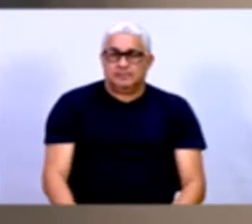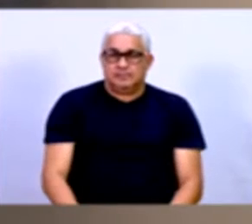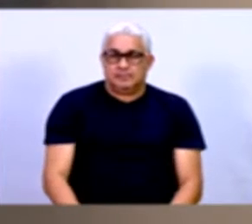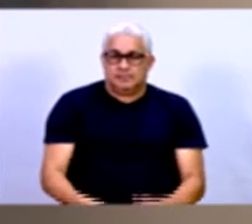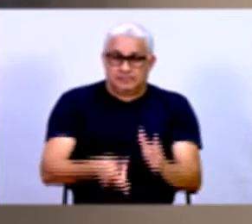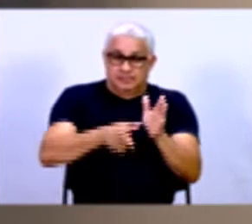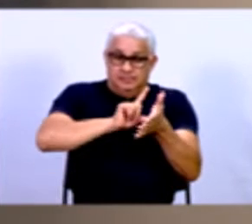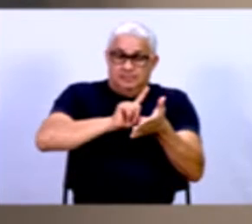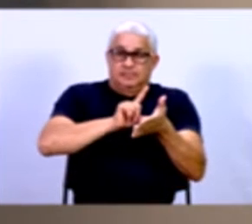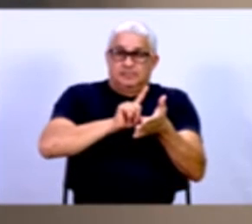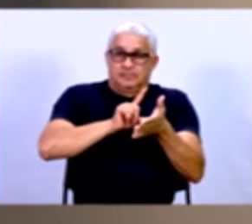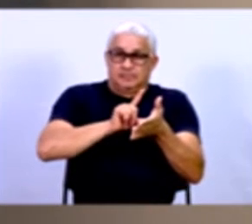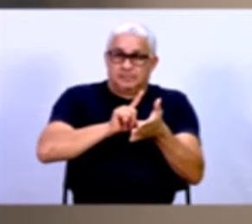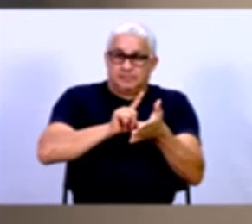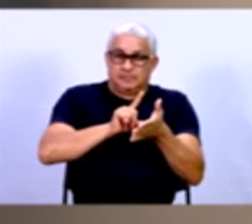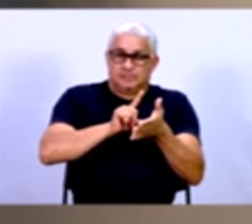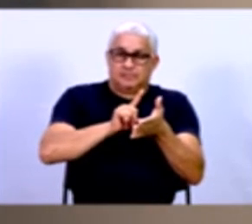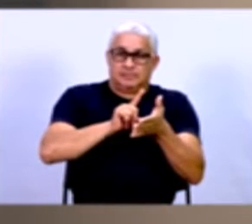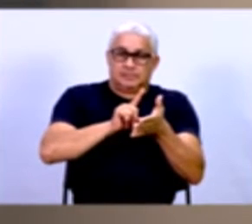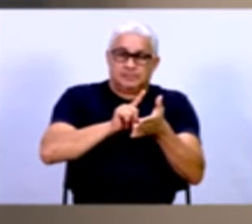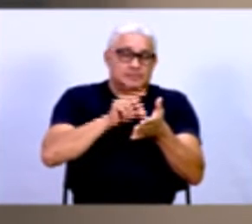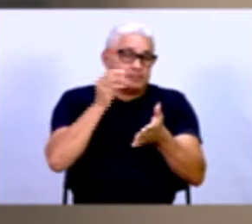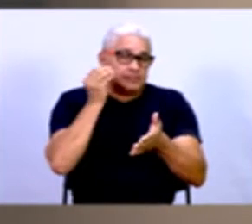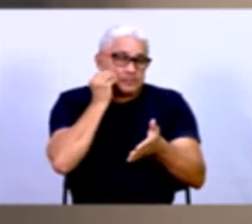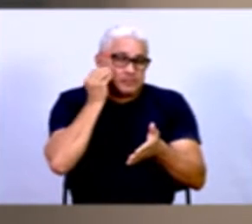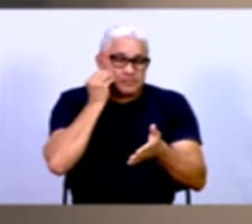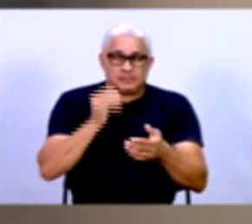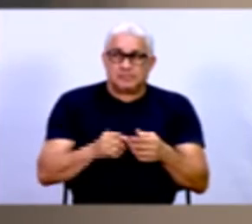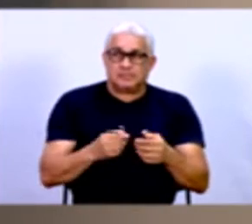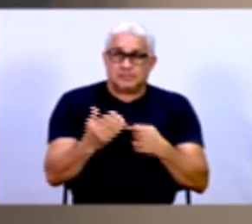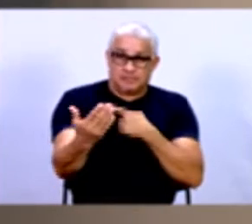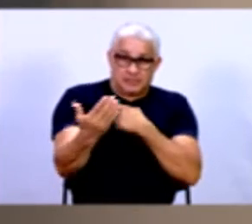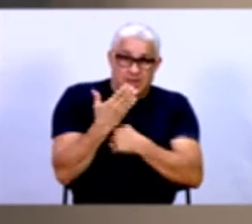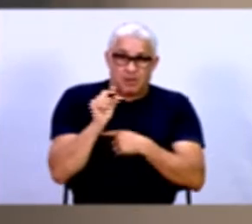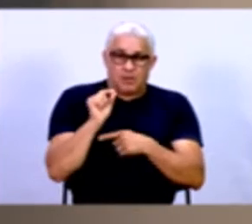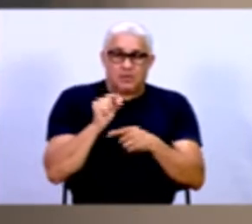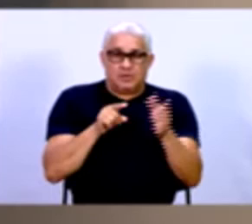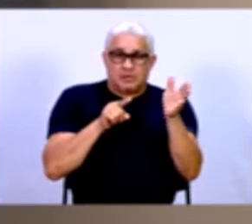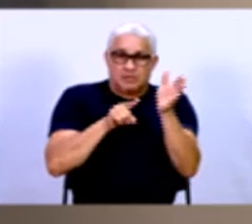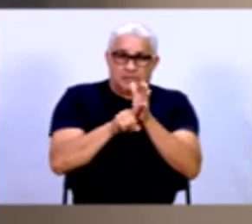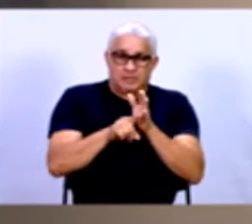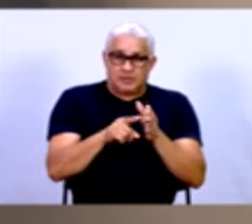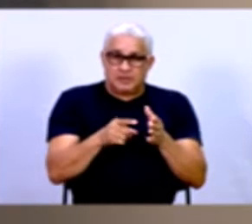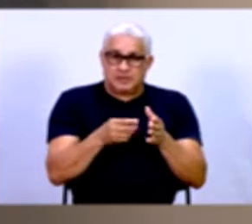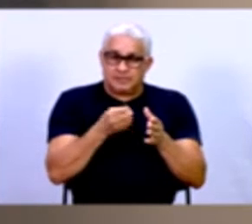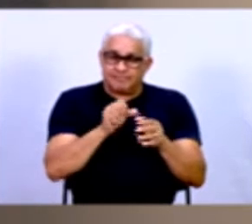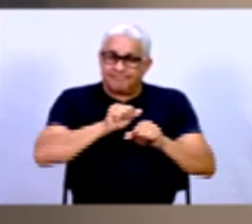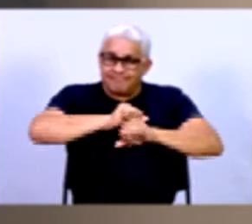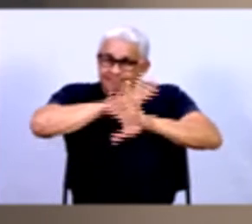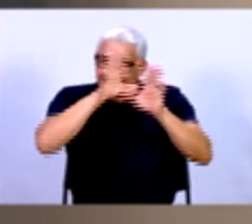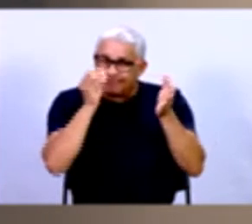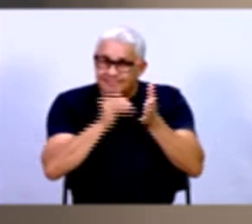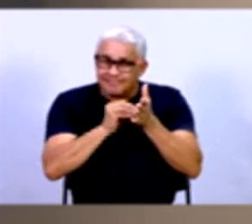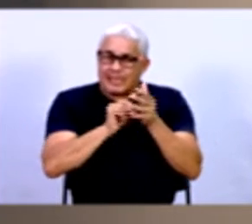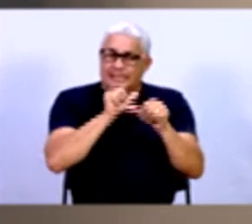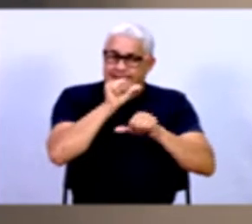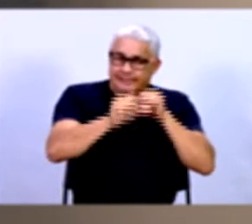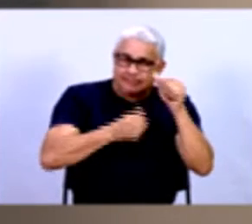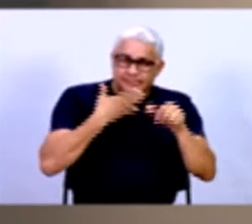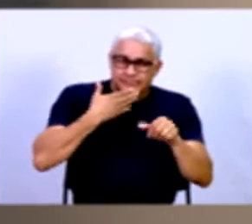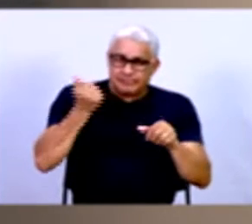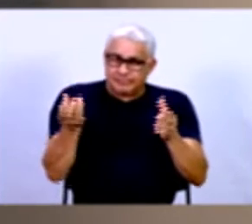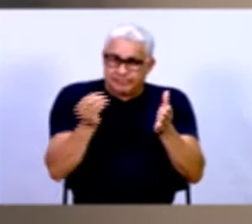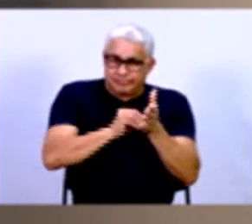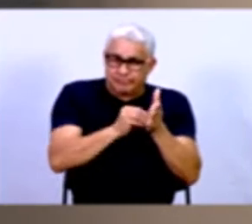pré-teste, ele funciona para isso. Ele ajuda a gente a... Essa pergunta ela não está sendo muito clara, vamos alterar, vamos melhorar aquela